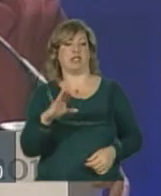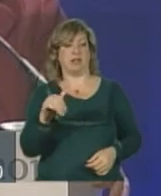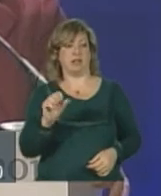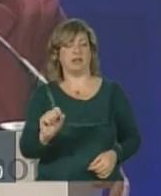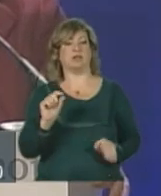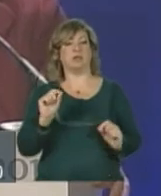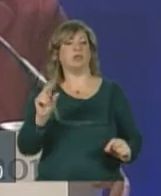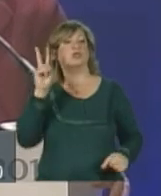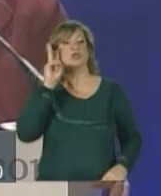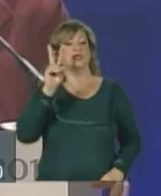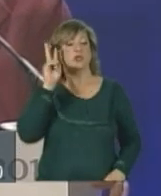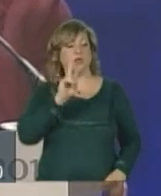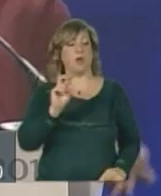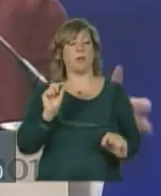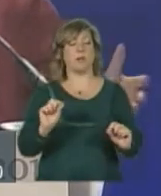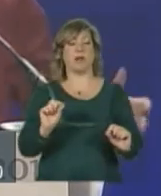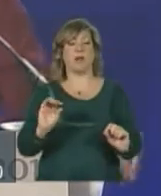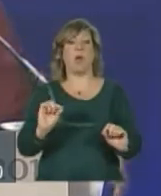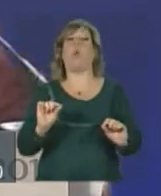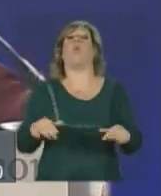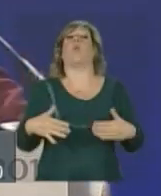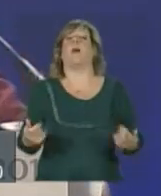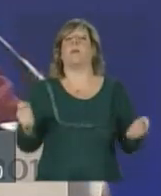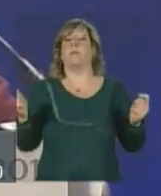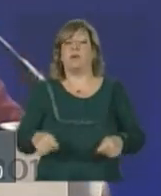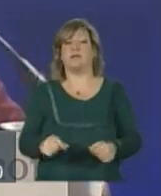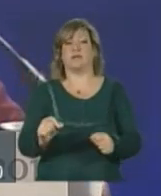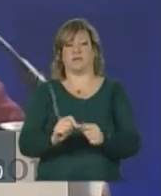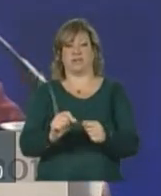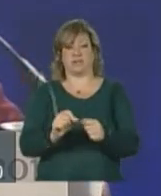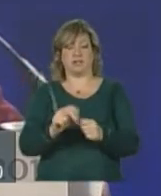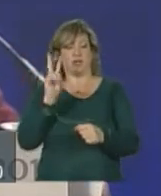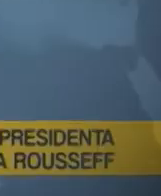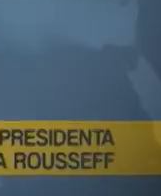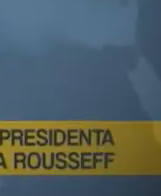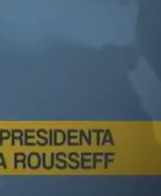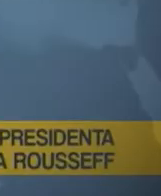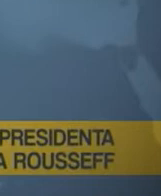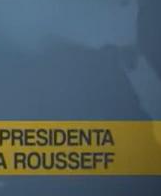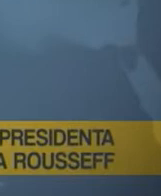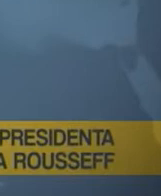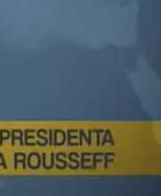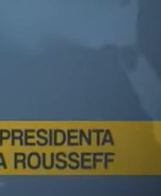no que se refere ao que poderia ser adotado como referência.